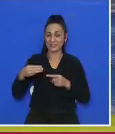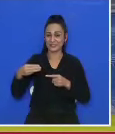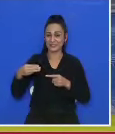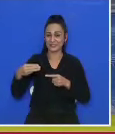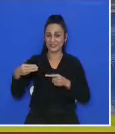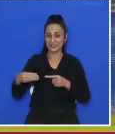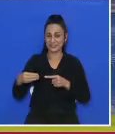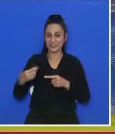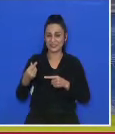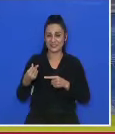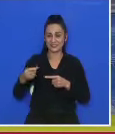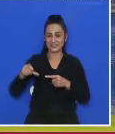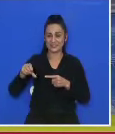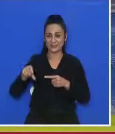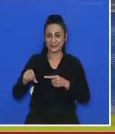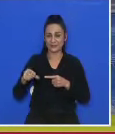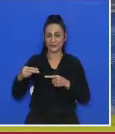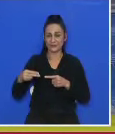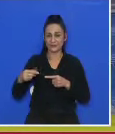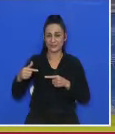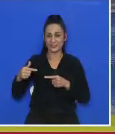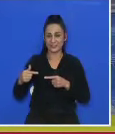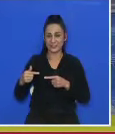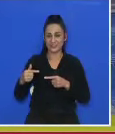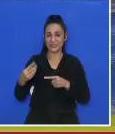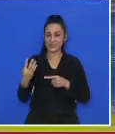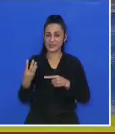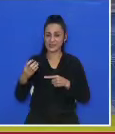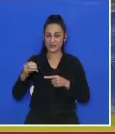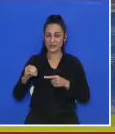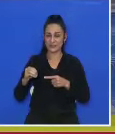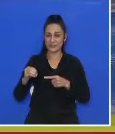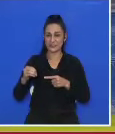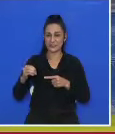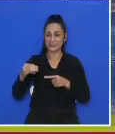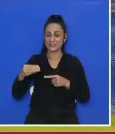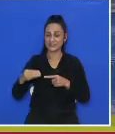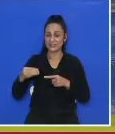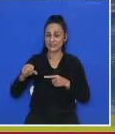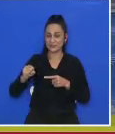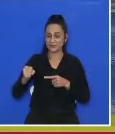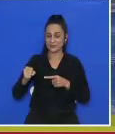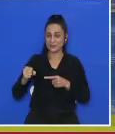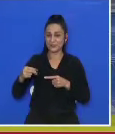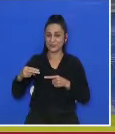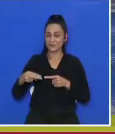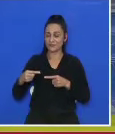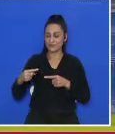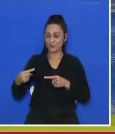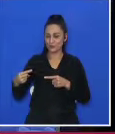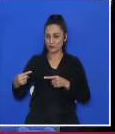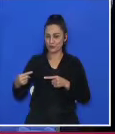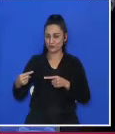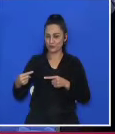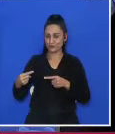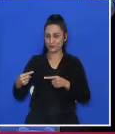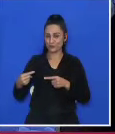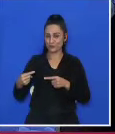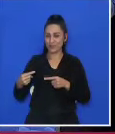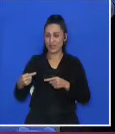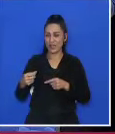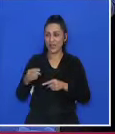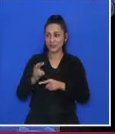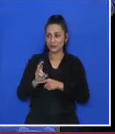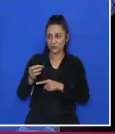33, 19, 27, 40, 38 e 21.